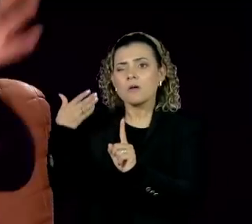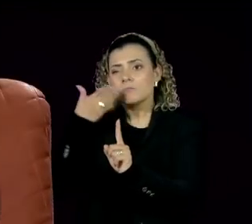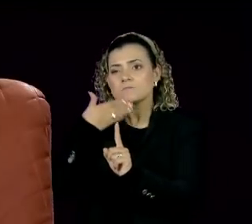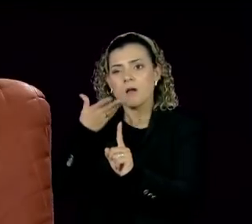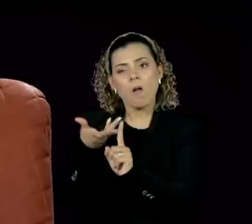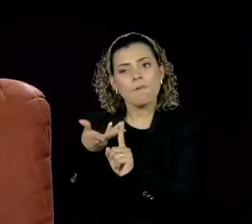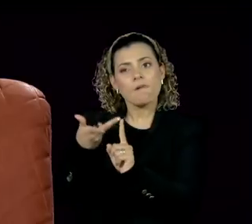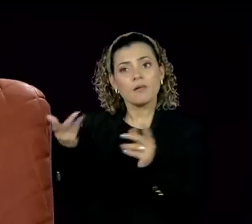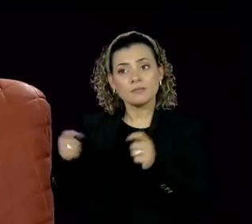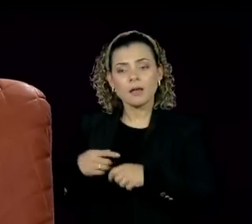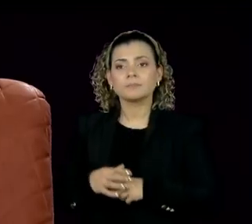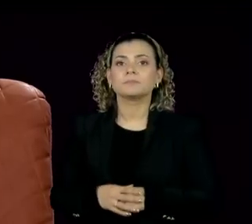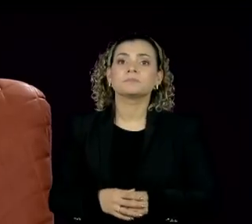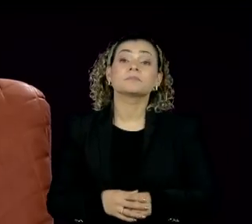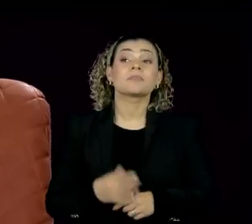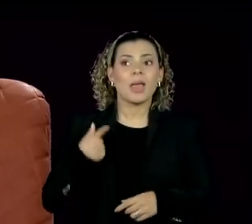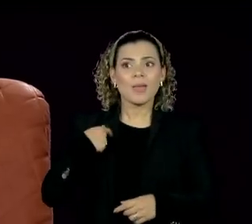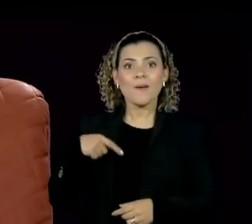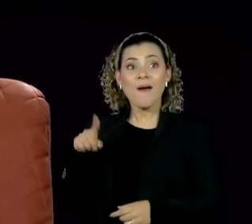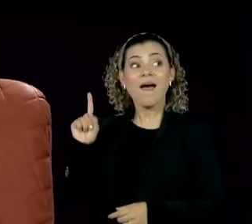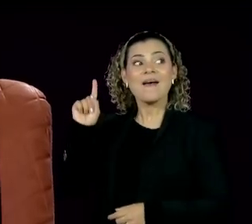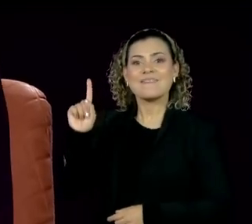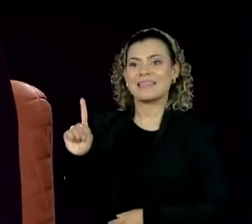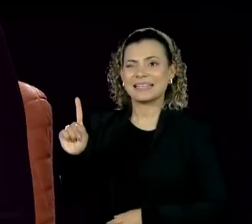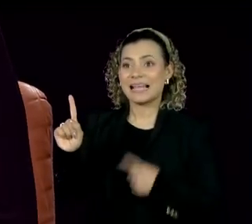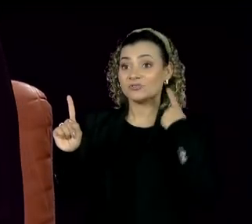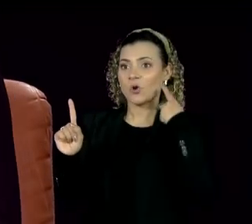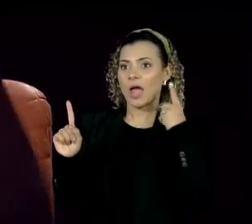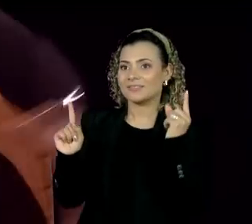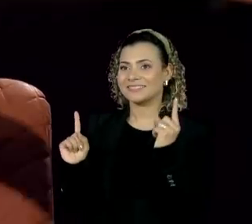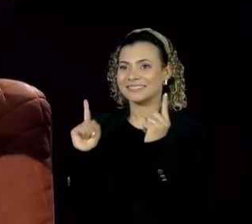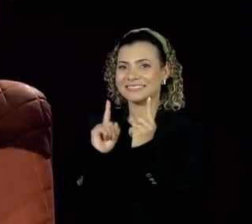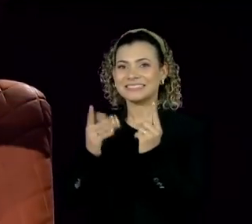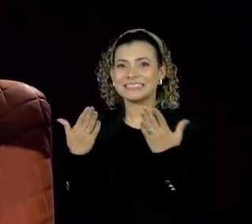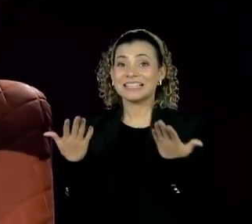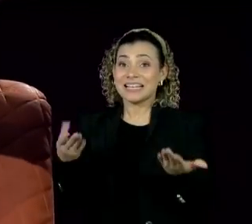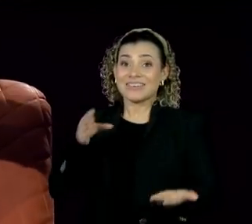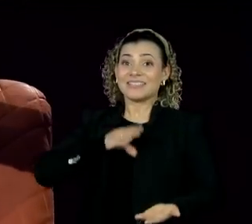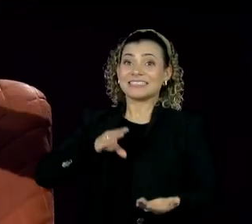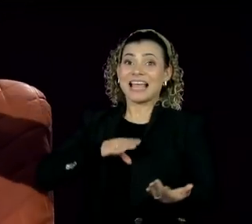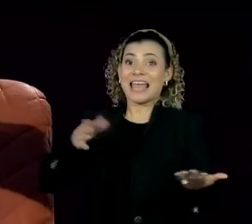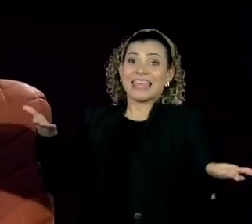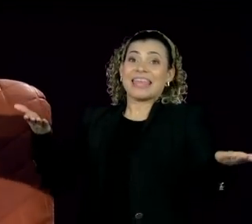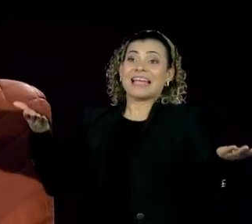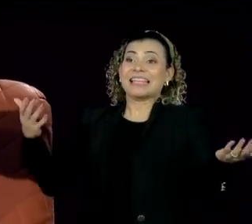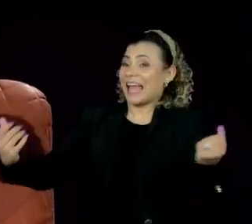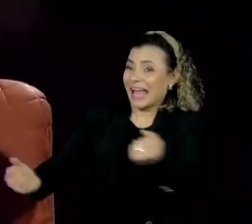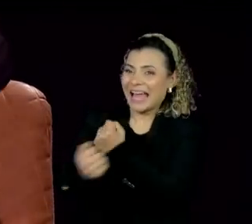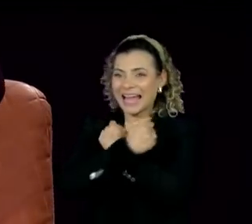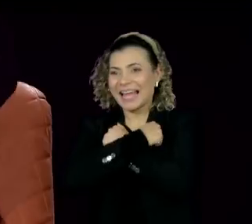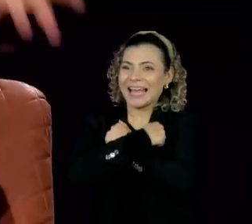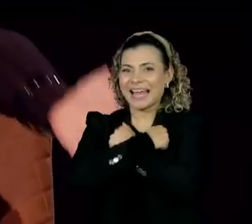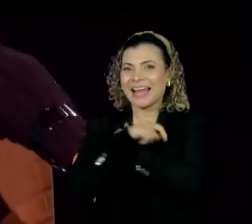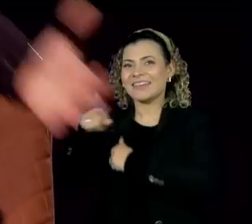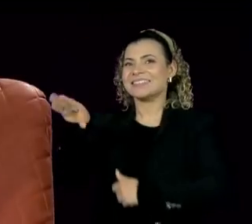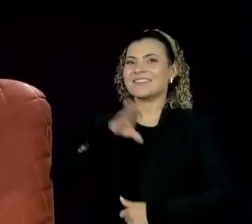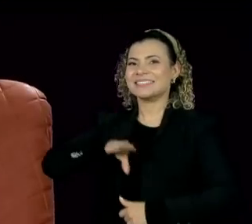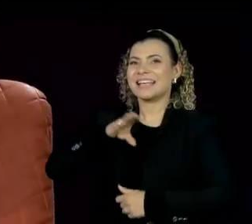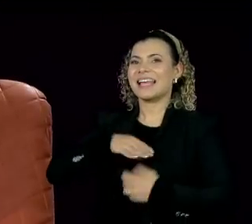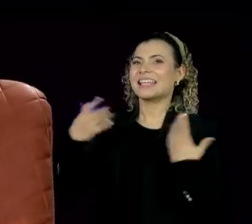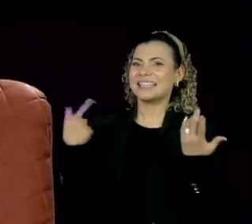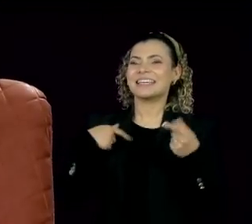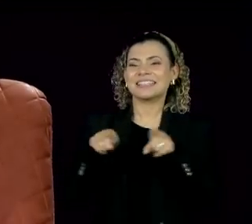se assentando. Aí cheguei lá com o Dr. Éboli, aí o doutor Éboli, vascaína, tô sabendo que você é uma vascaína. Eu falei,